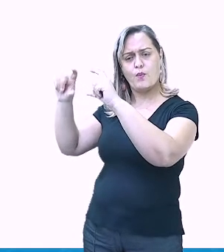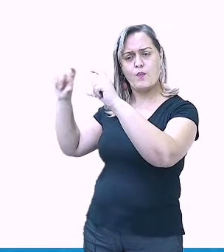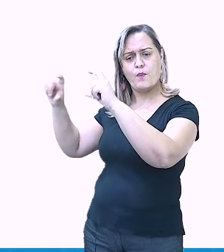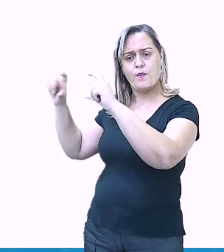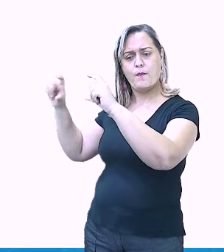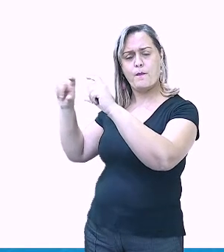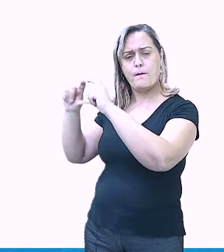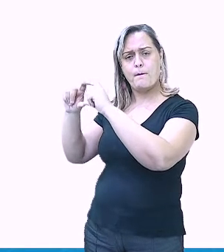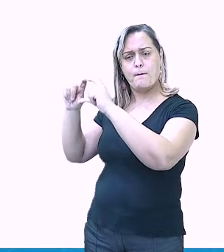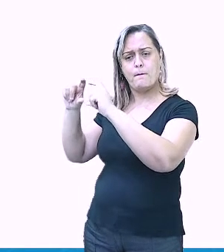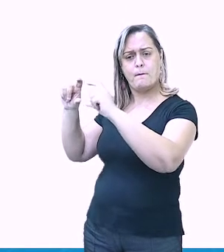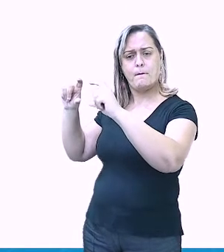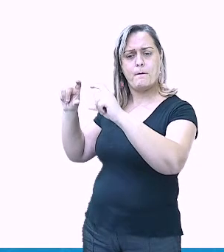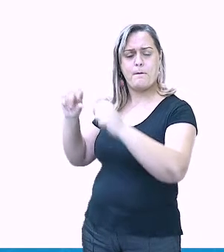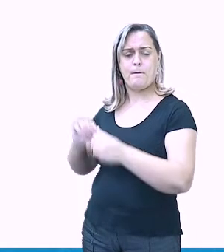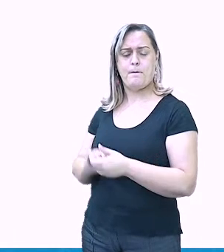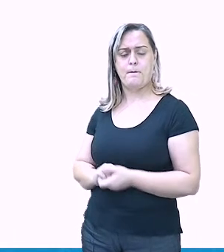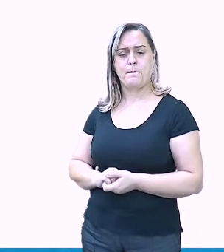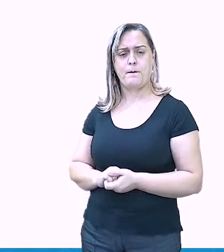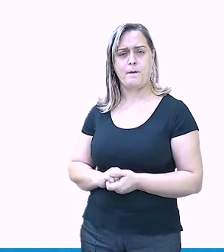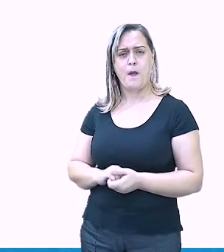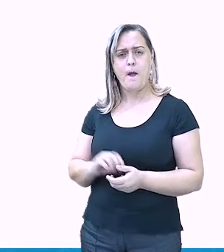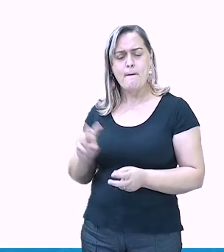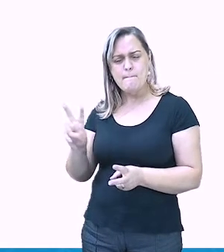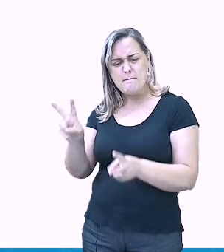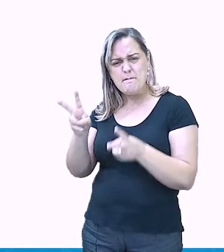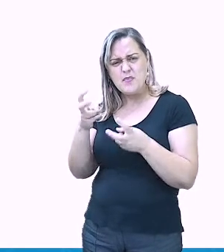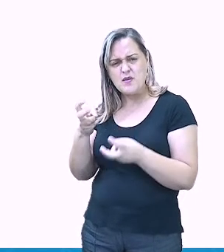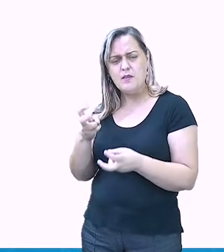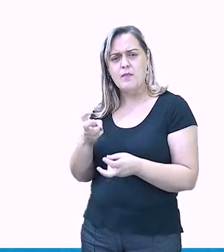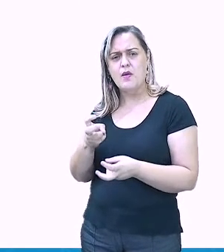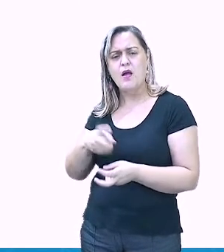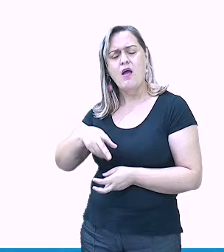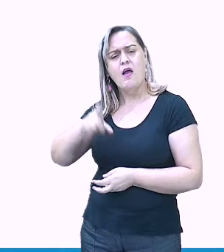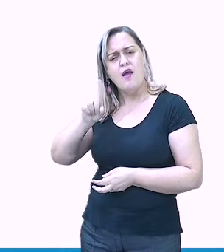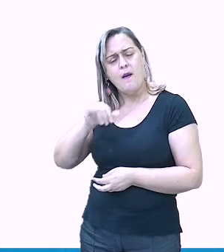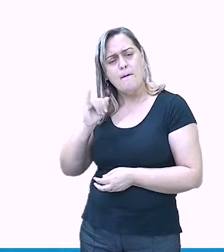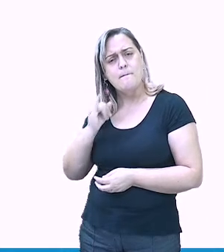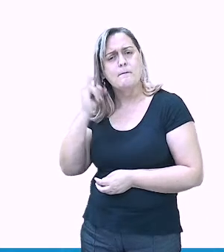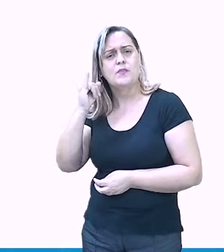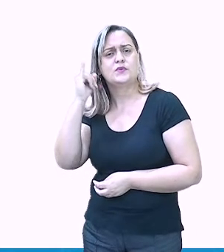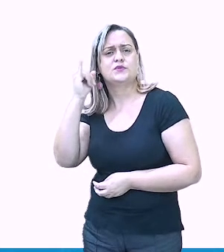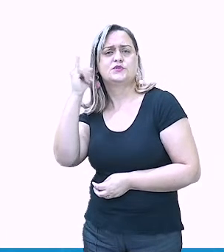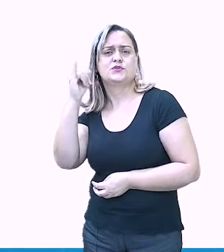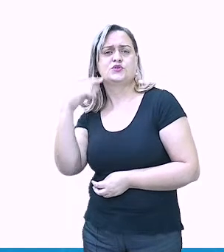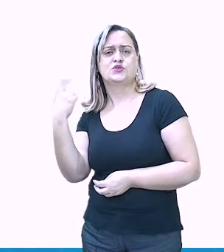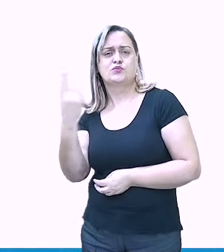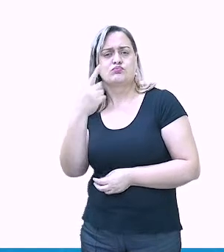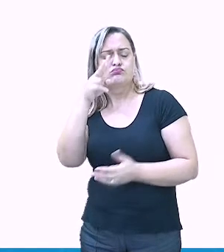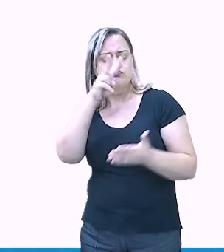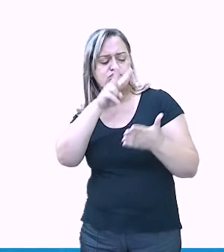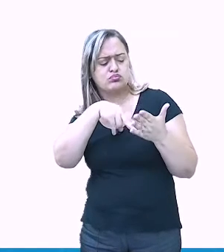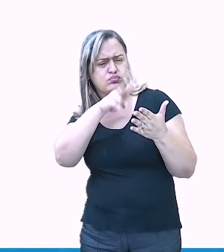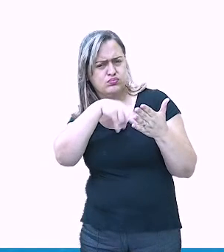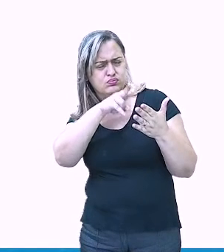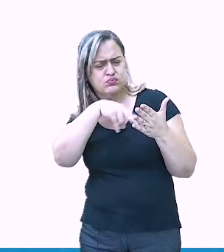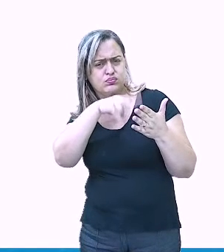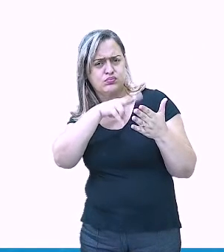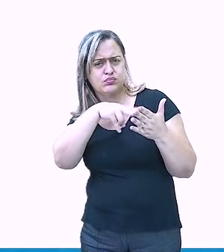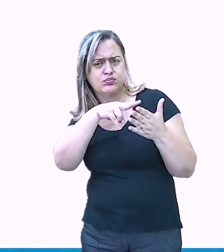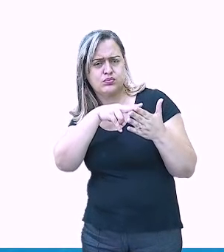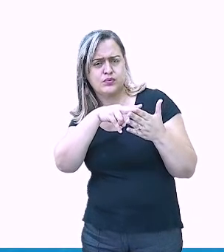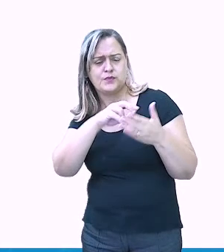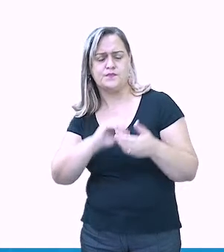perceber que é muito interessante a gente fazer uma análise também que se refere à linguagem que não é